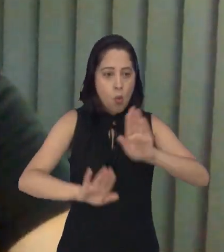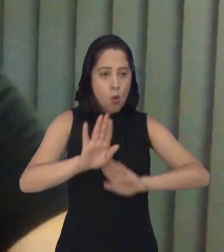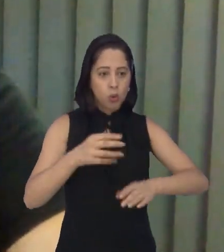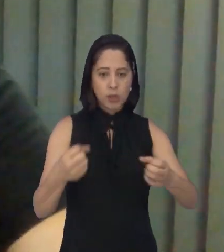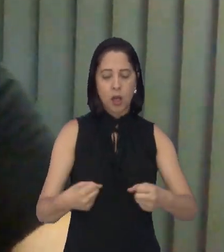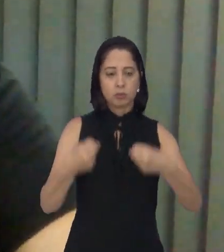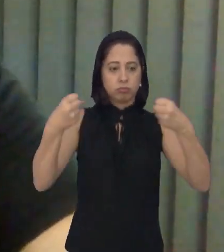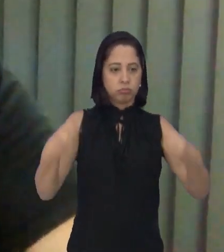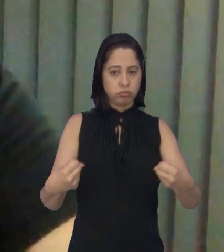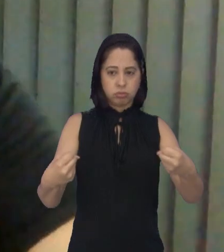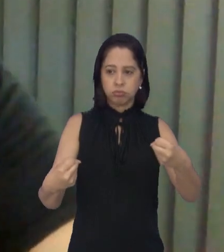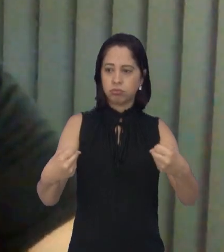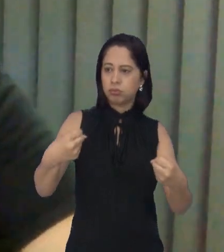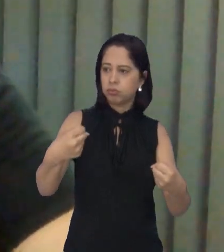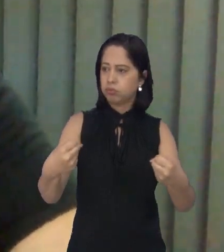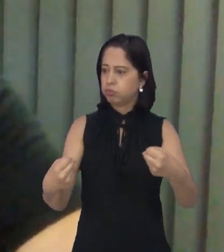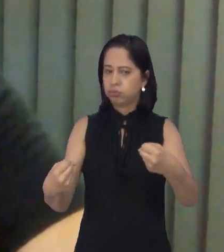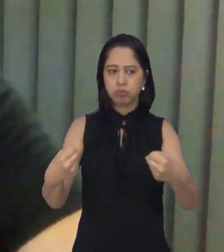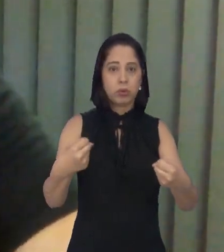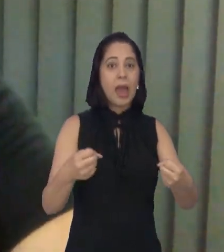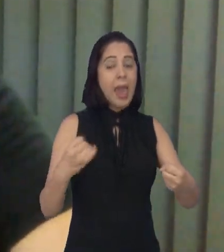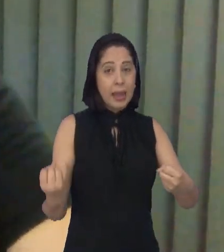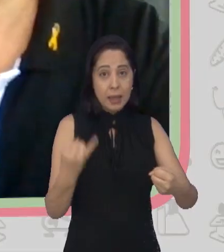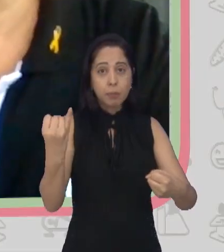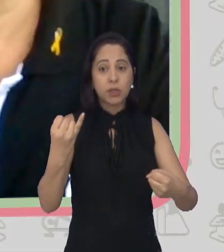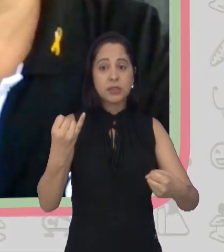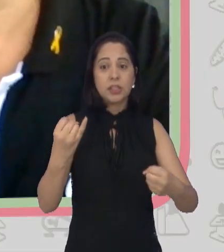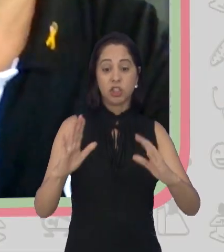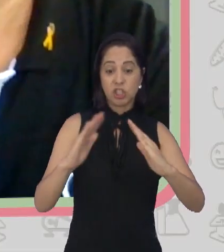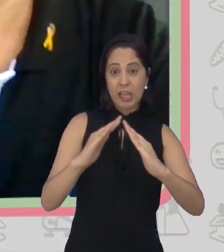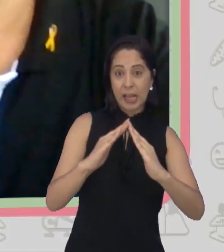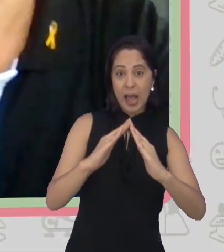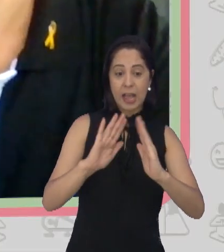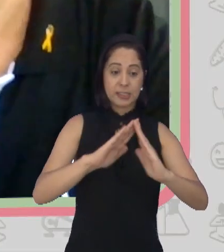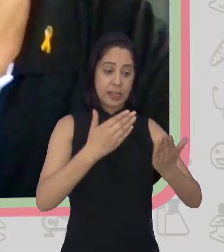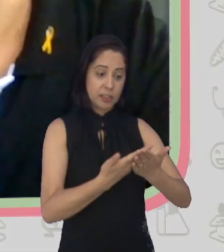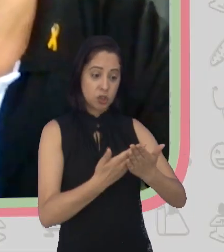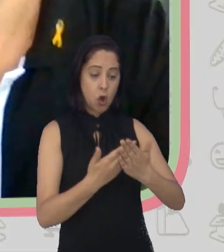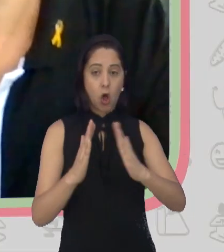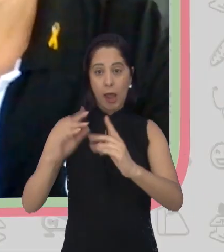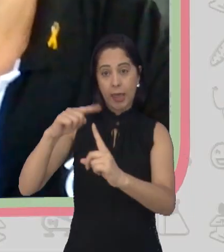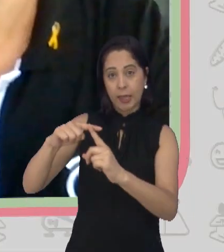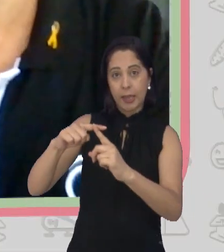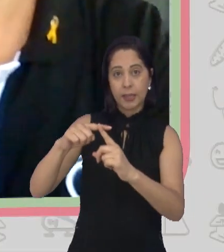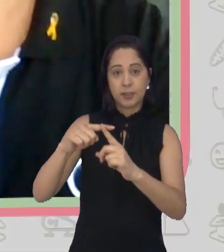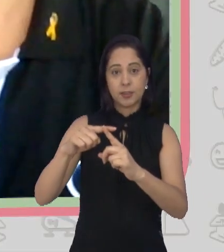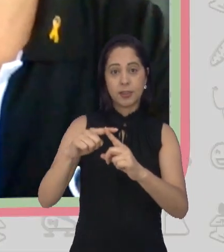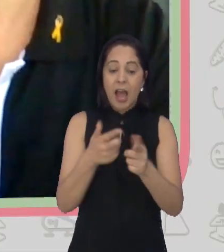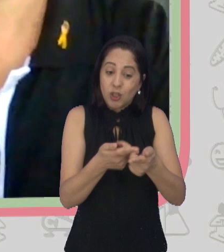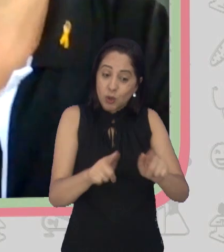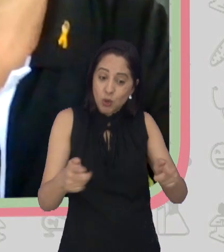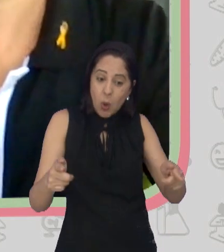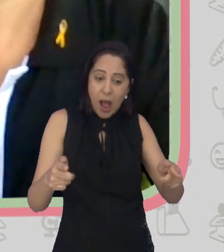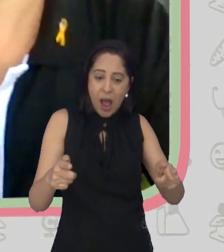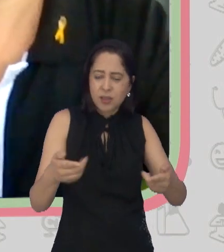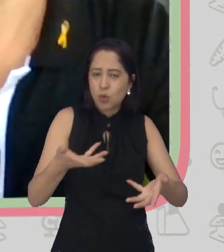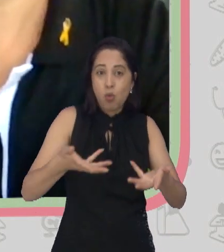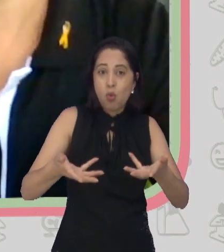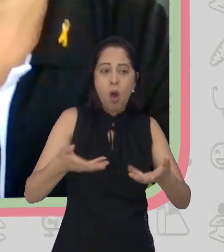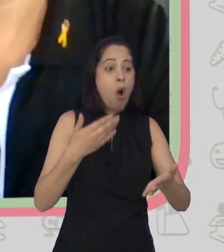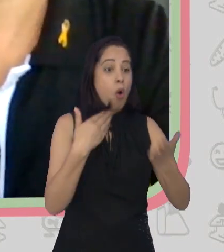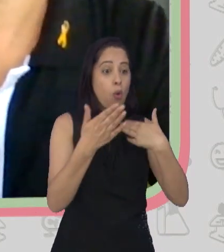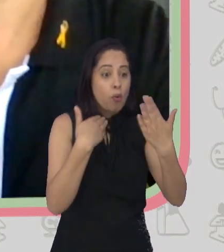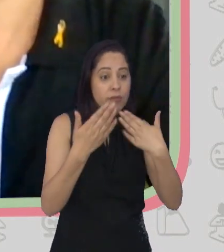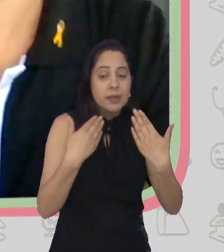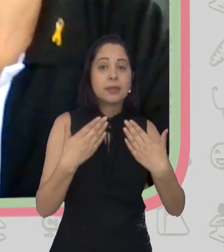muito importante que a gente fale sobre isso dentro de casa, na escola, na igreja, com os amigos, no churrasco. Então, por isso, o maio